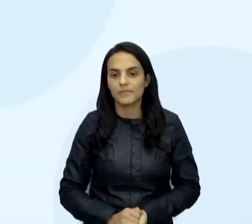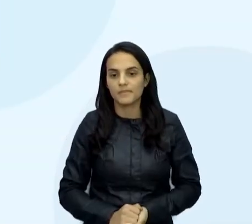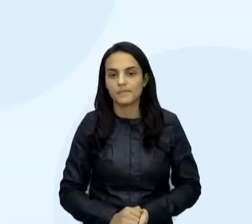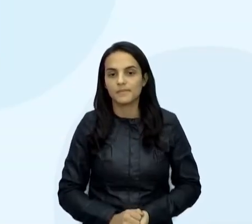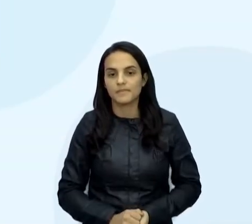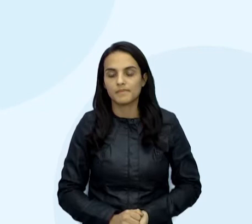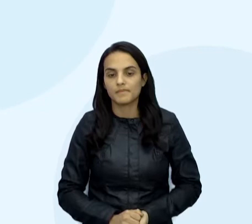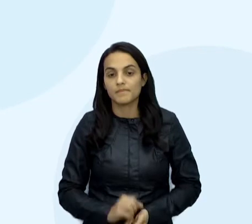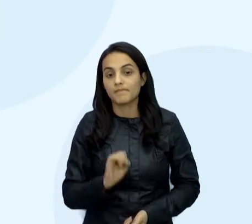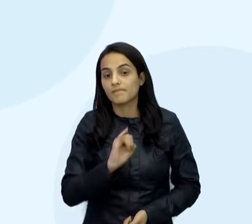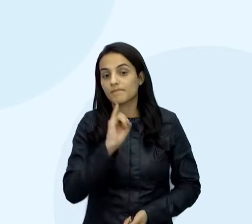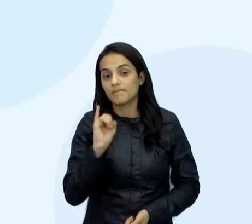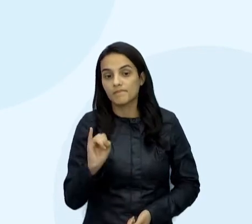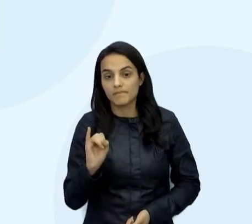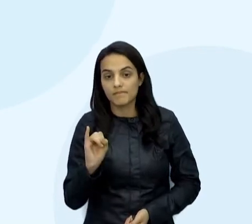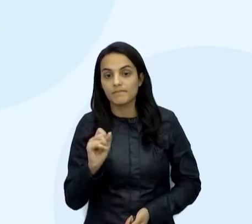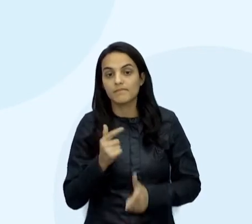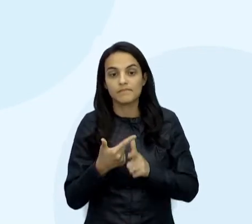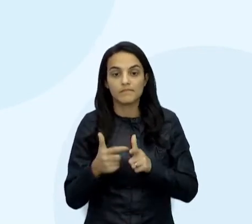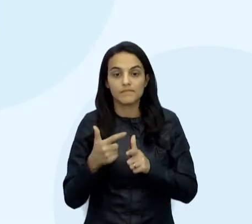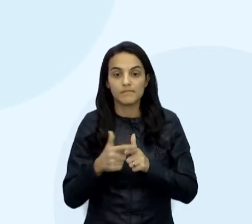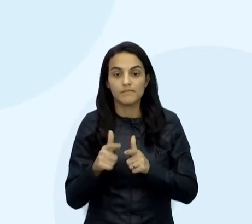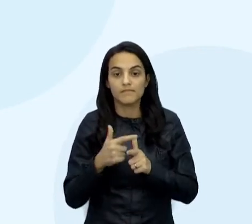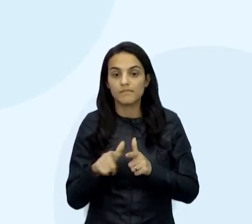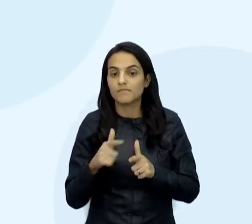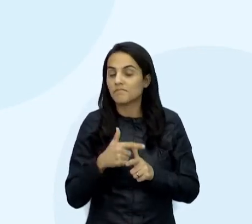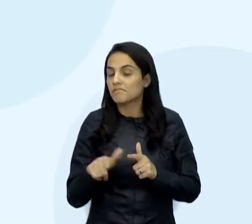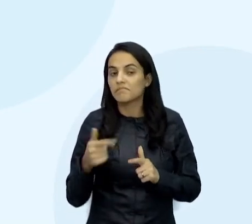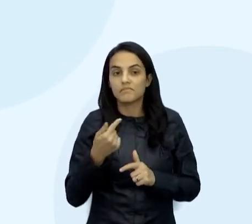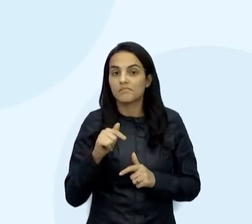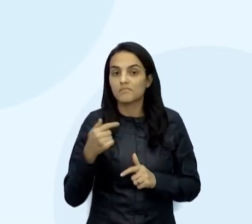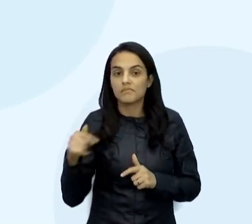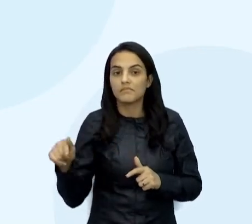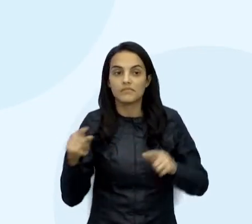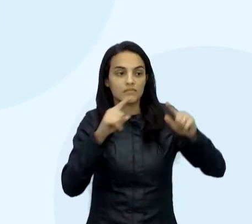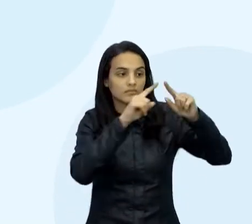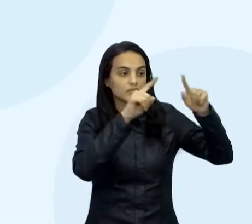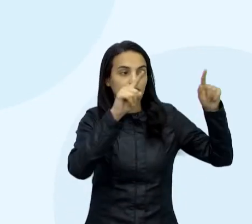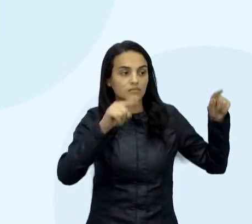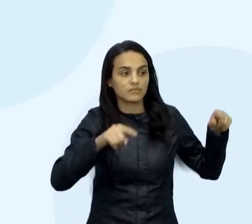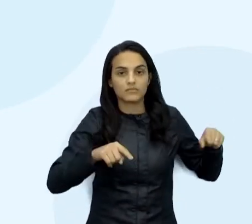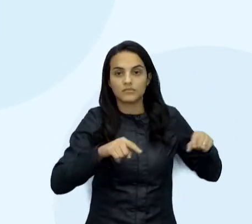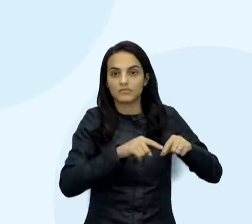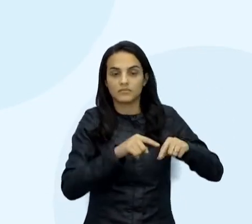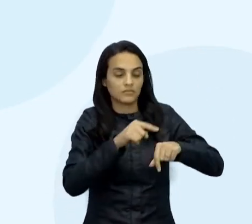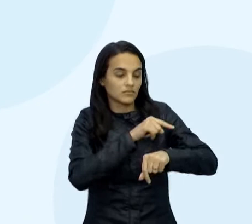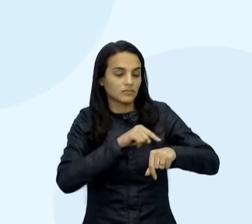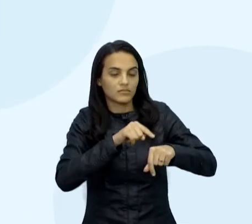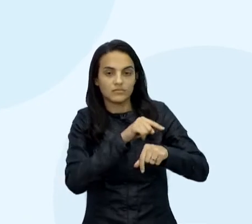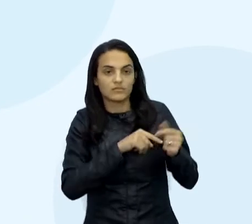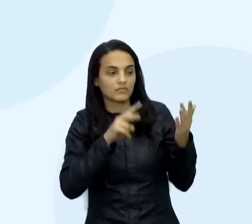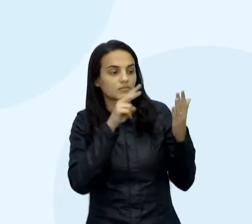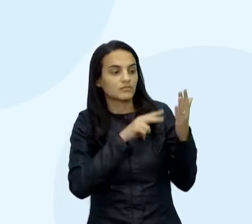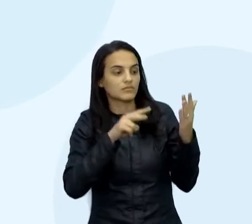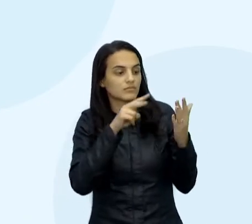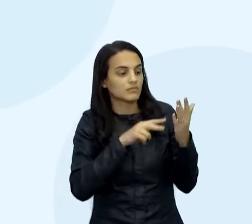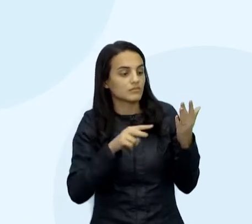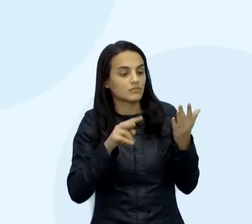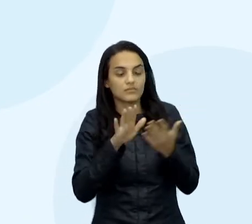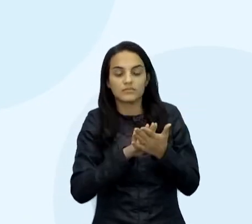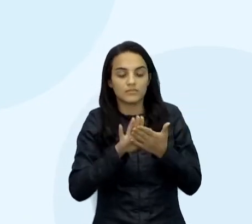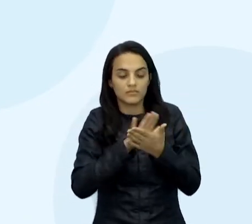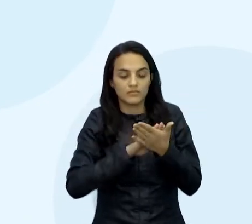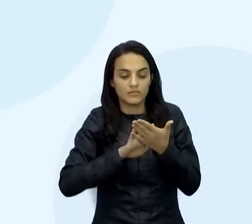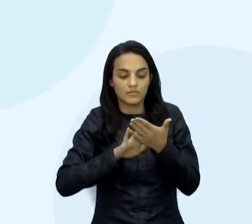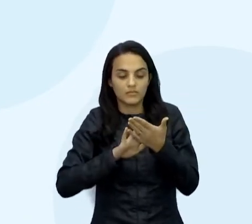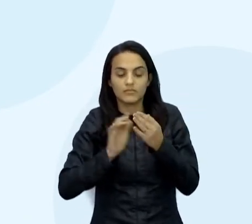E se o problema, né, não for o relógio de leitura aí da sua casa, né?